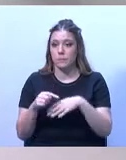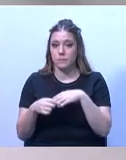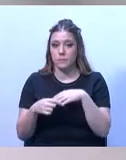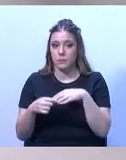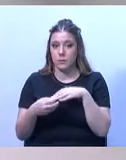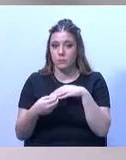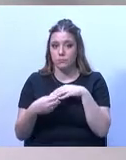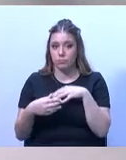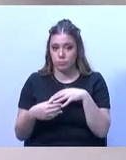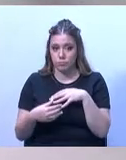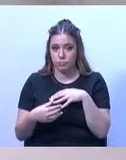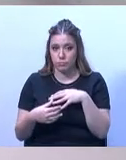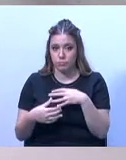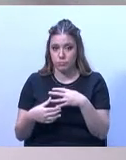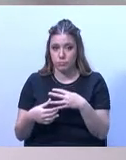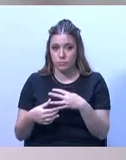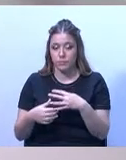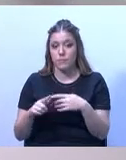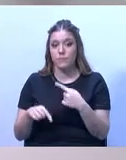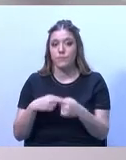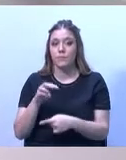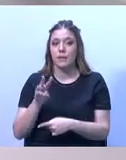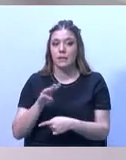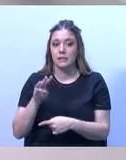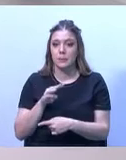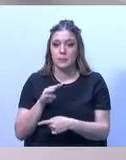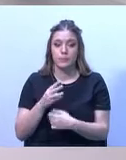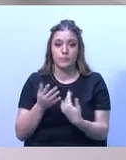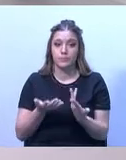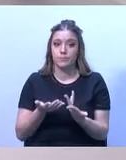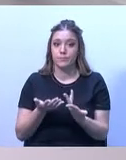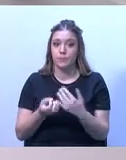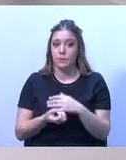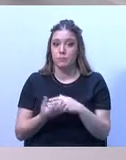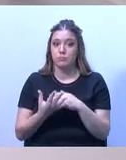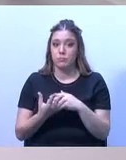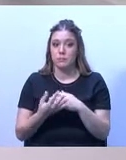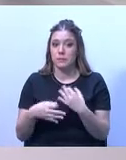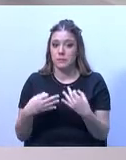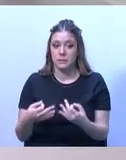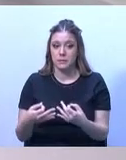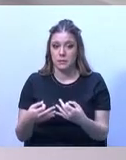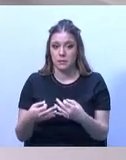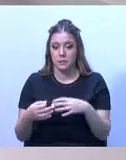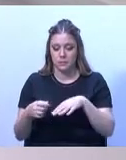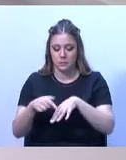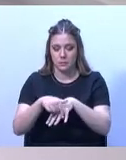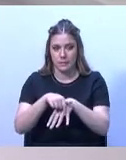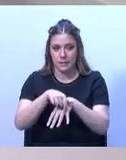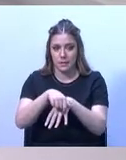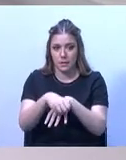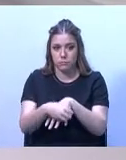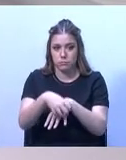vez os dedos. À terceira, nada correu, com aquilo estava sempre a nascer. É no meio dos dedos que